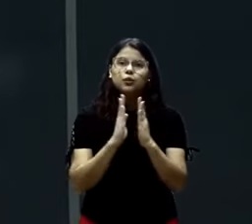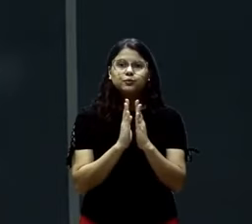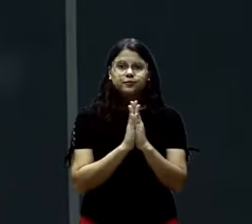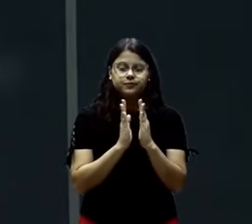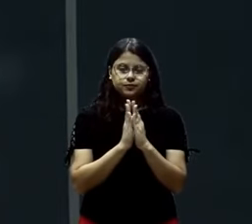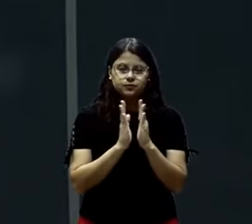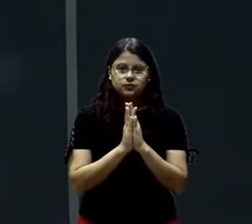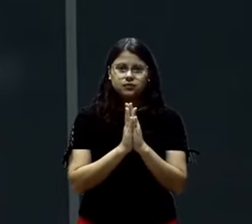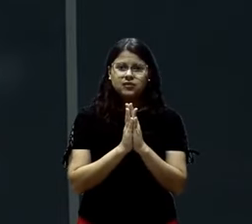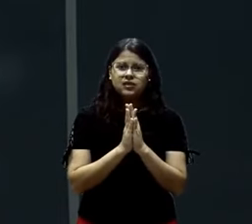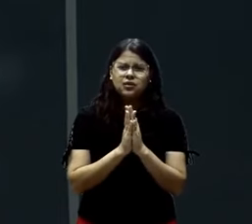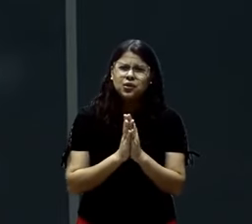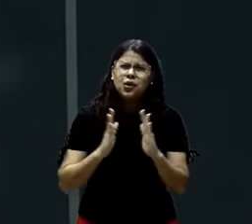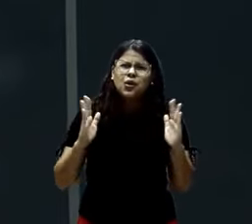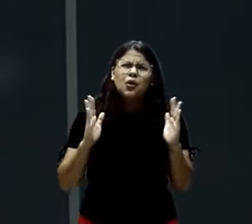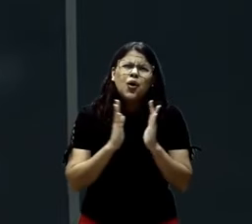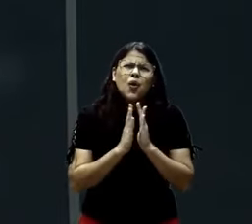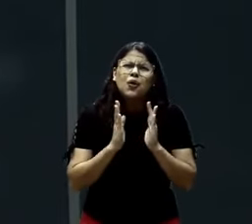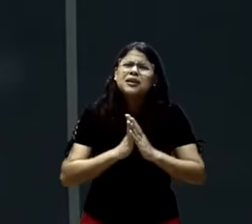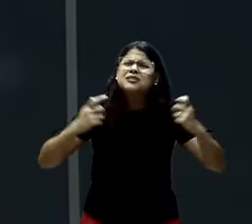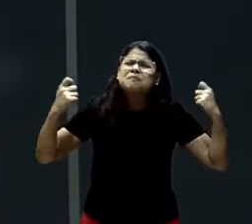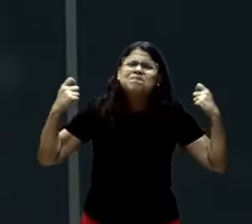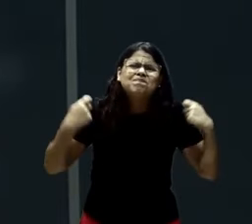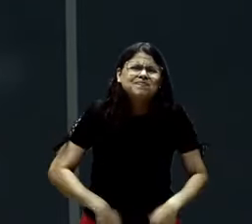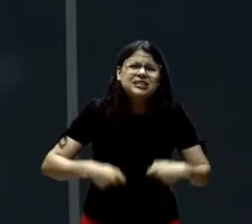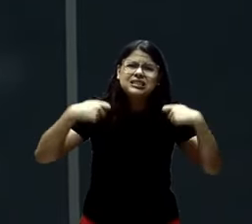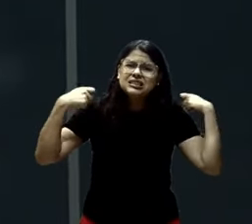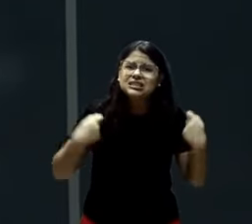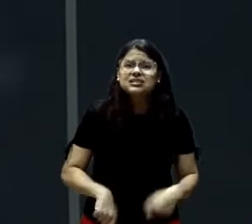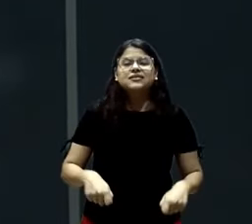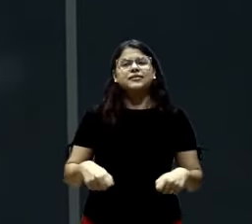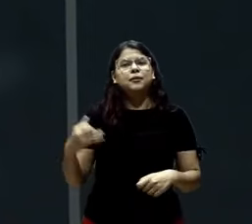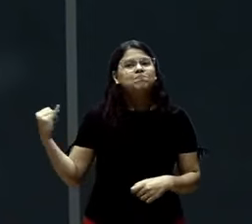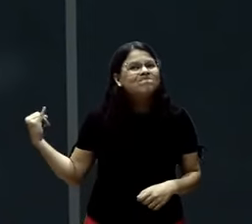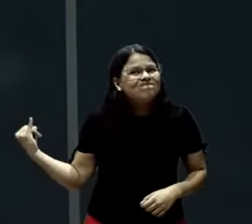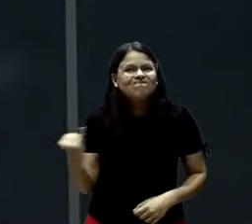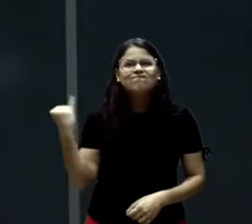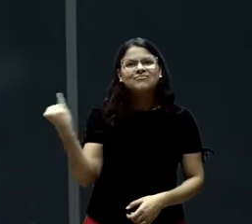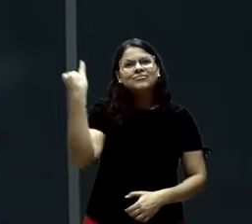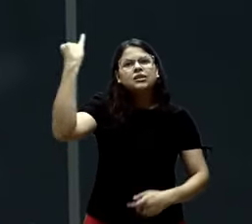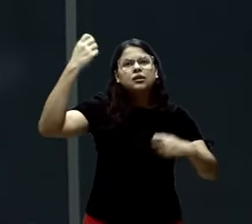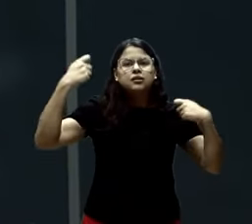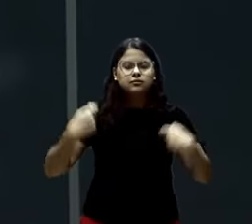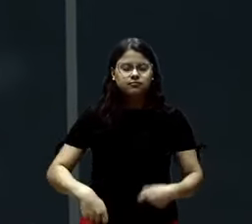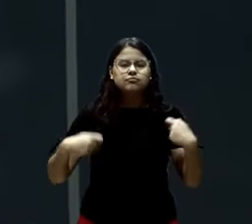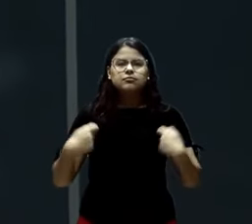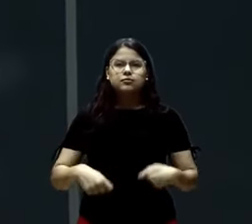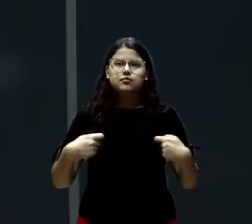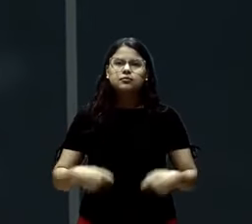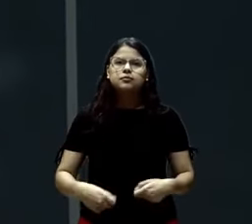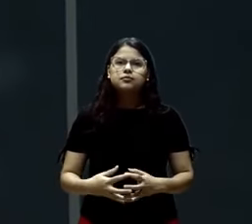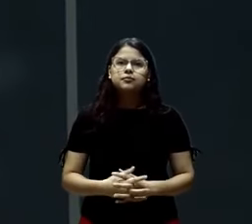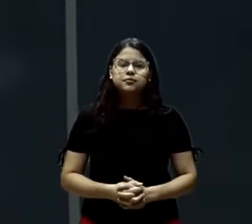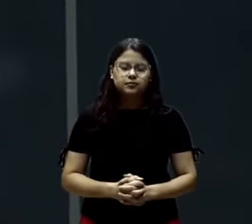É necessário travar essa guerra com oração. Entenda. É necessário.